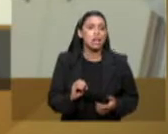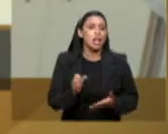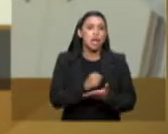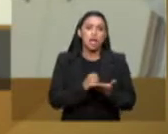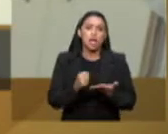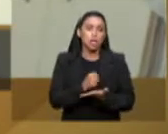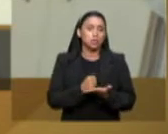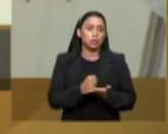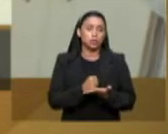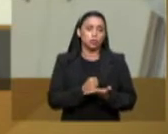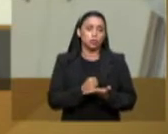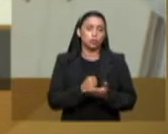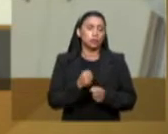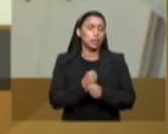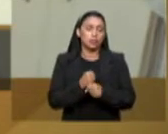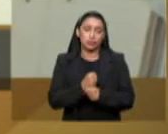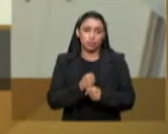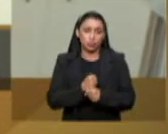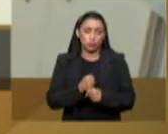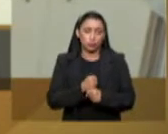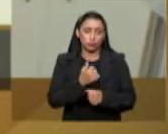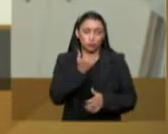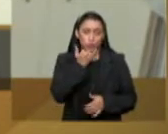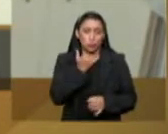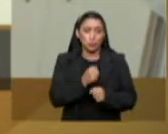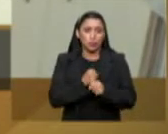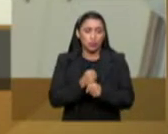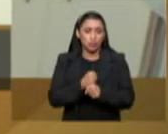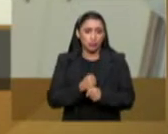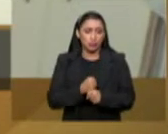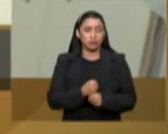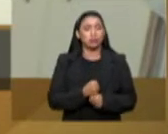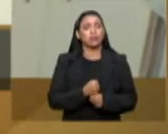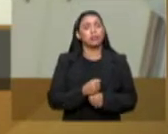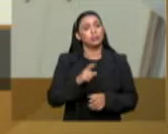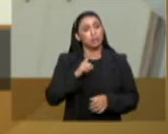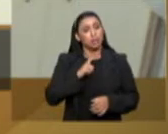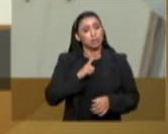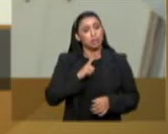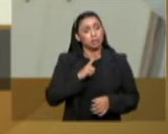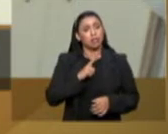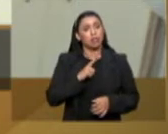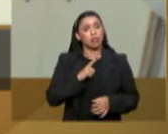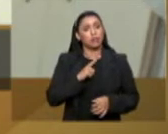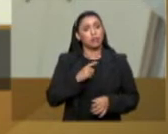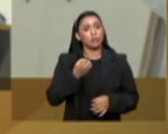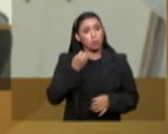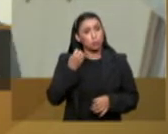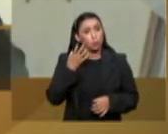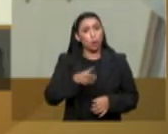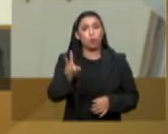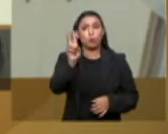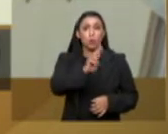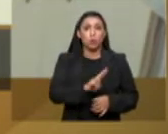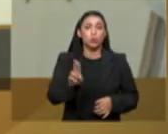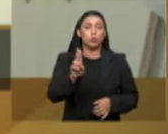decretos de 2004 e 2005. 10 anos se beneficiando dessa intervenção do Poder Executivo